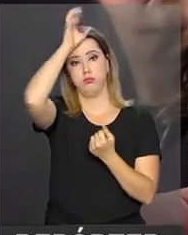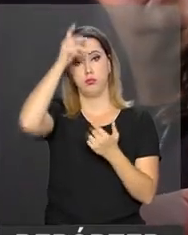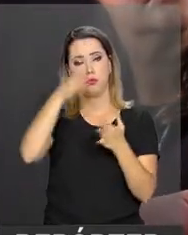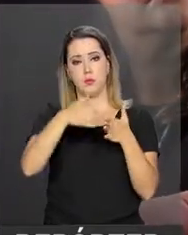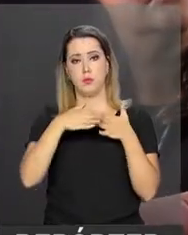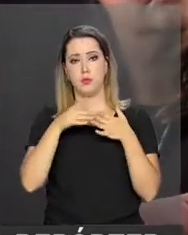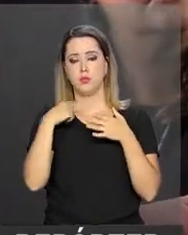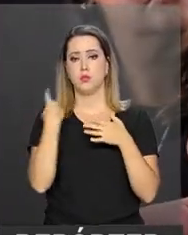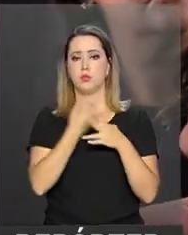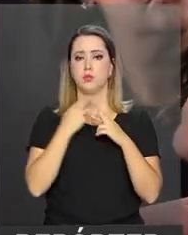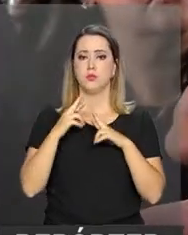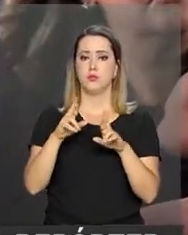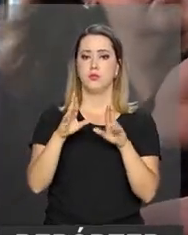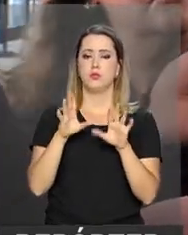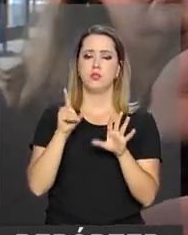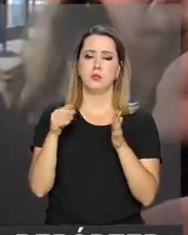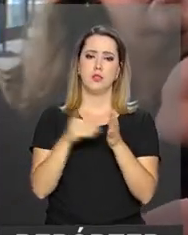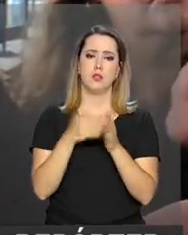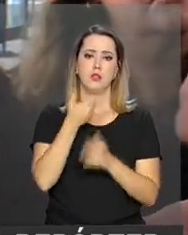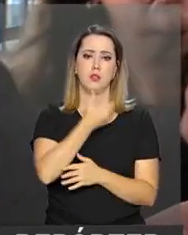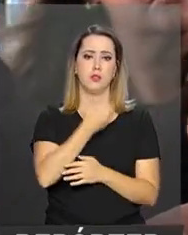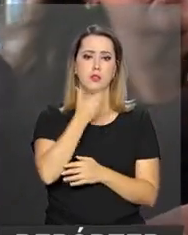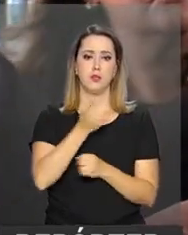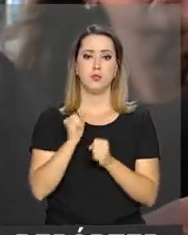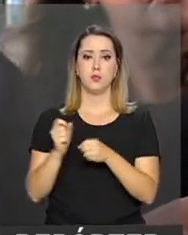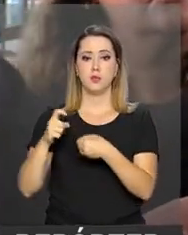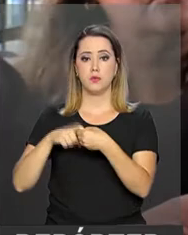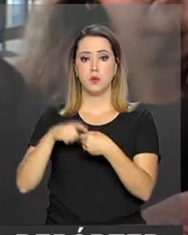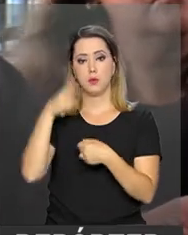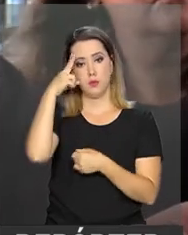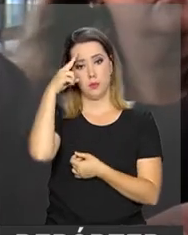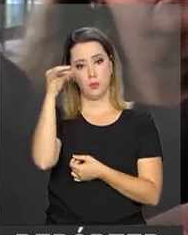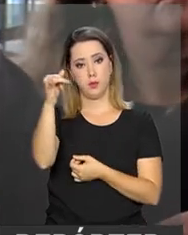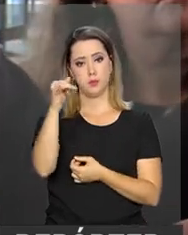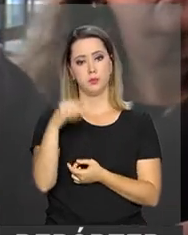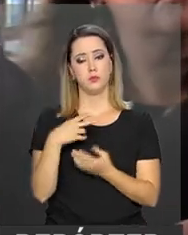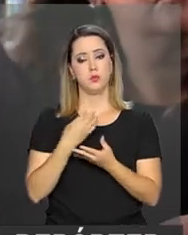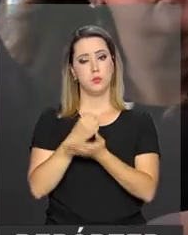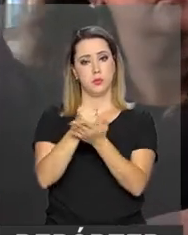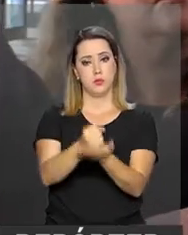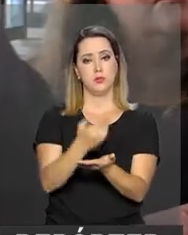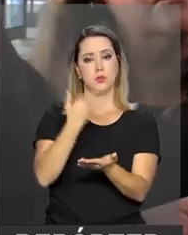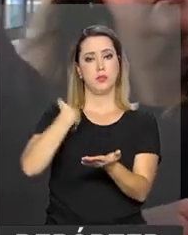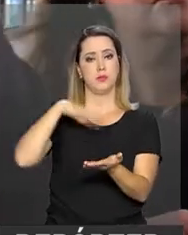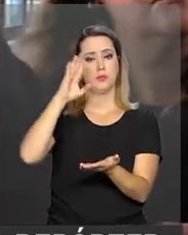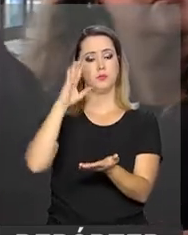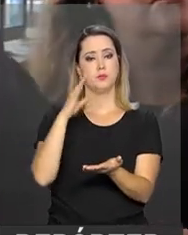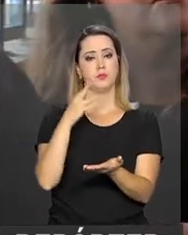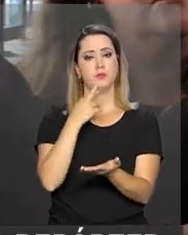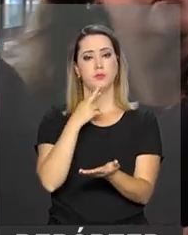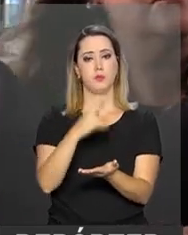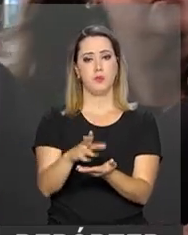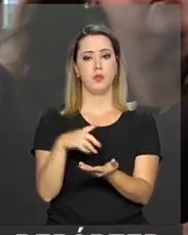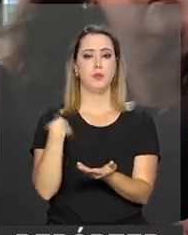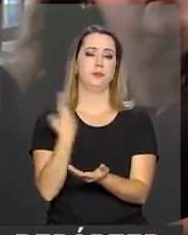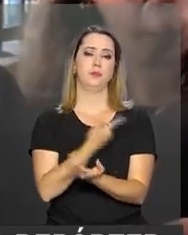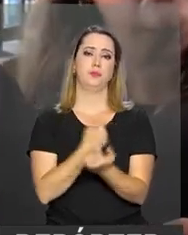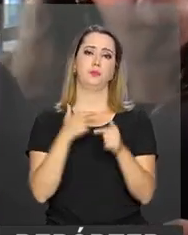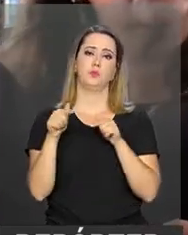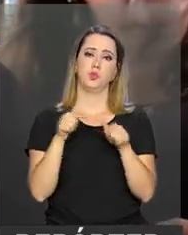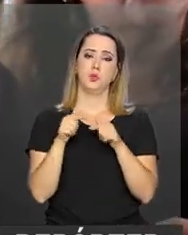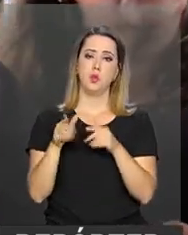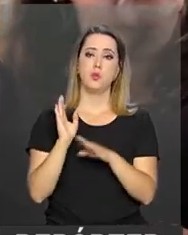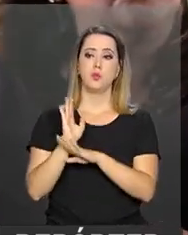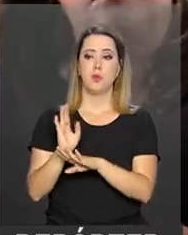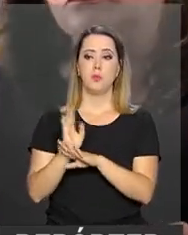e que esperamos que em dezembro eu possa retornar ao Haiti para entregar mais resultados da nossa